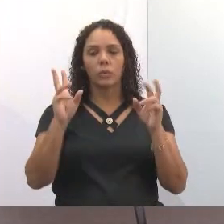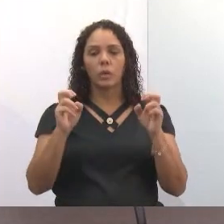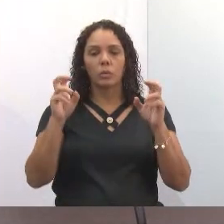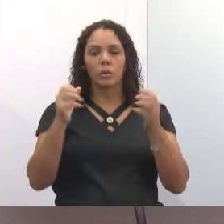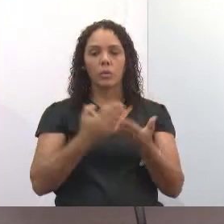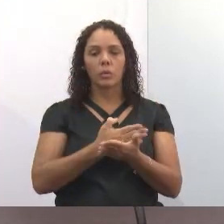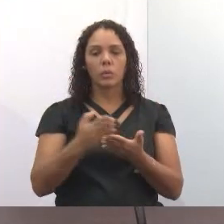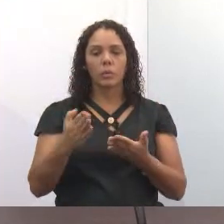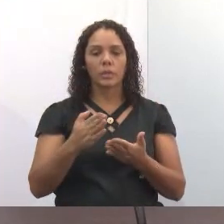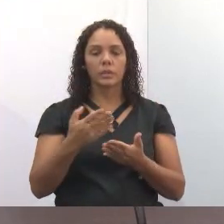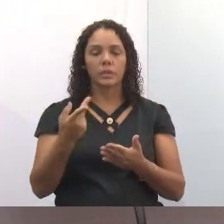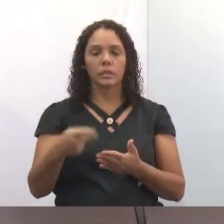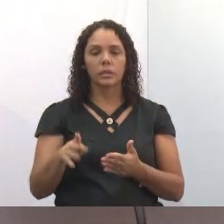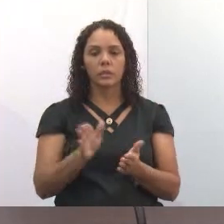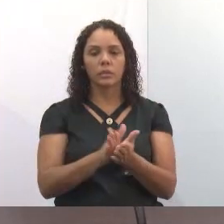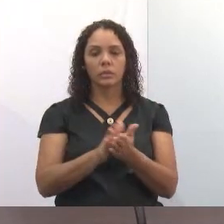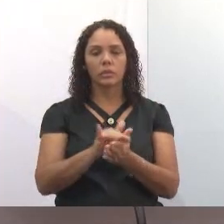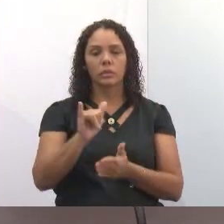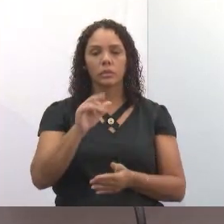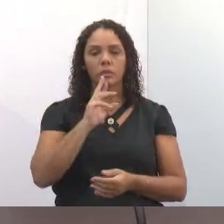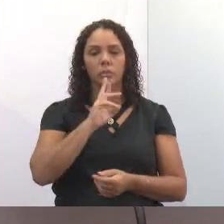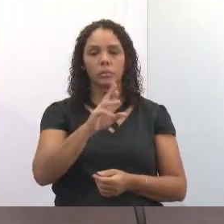ser praticado em Jacareí? Prejudicado.